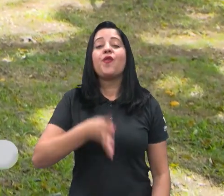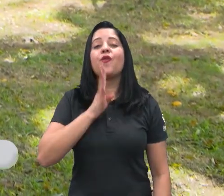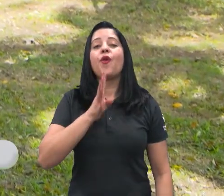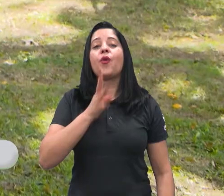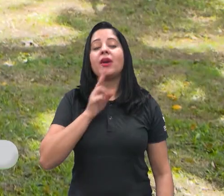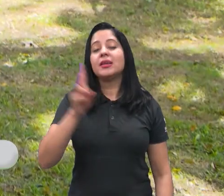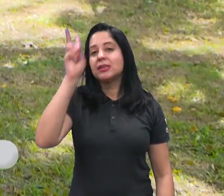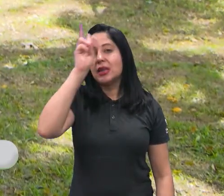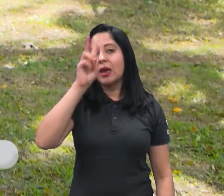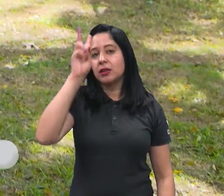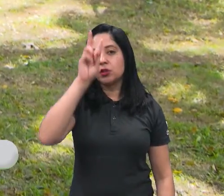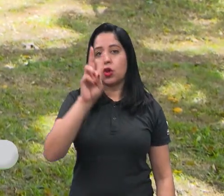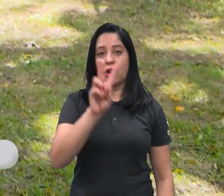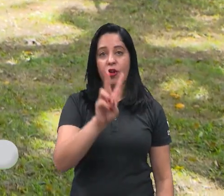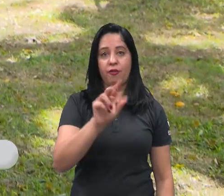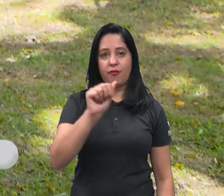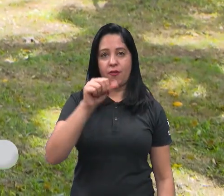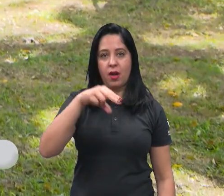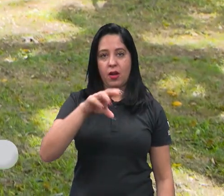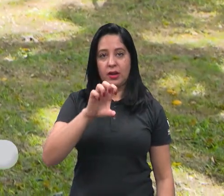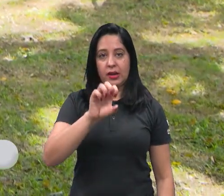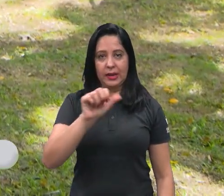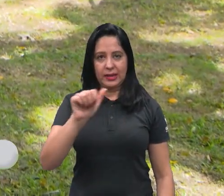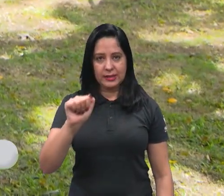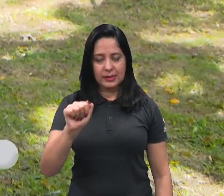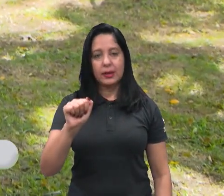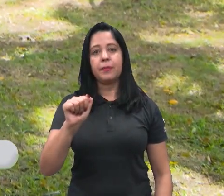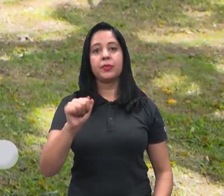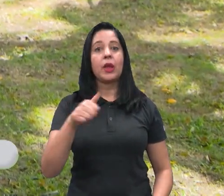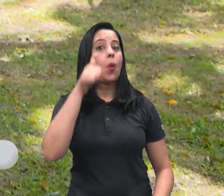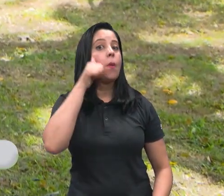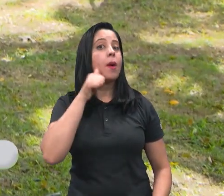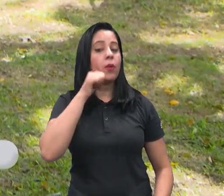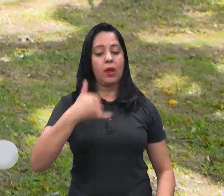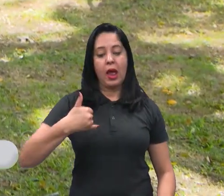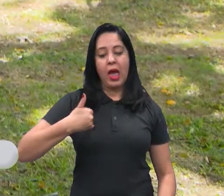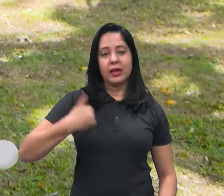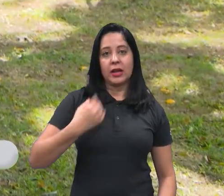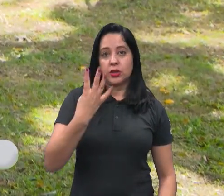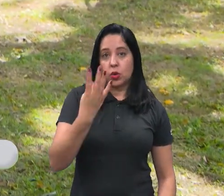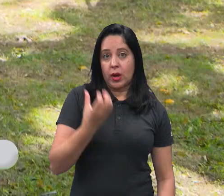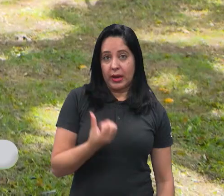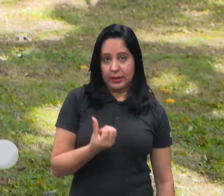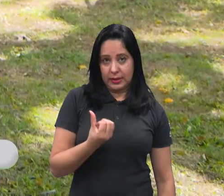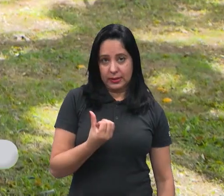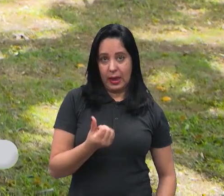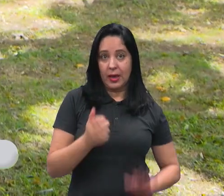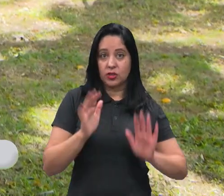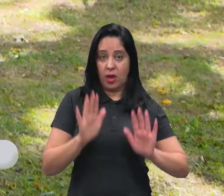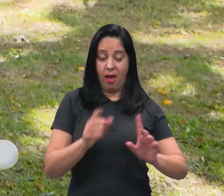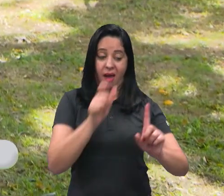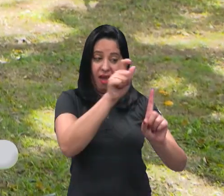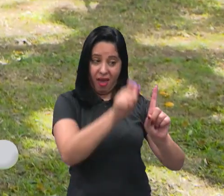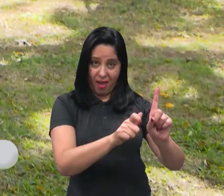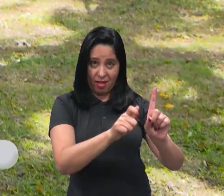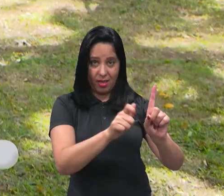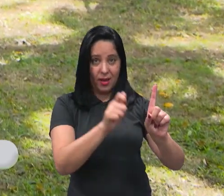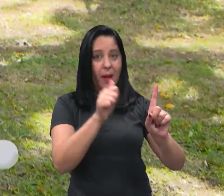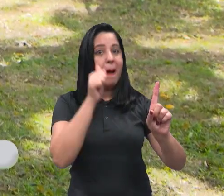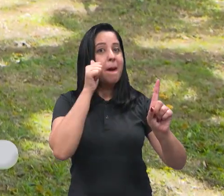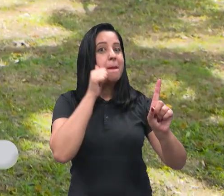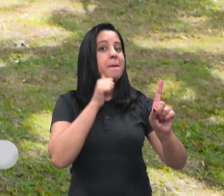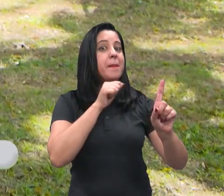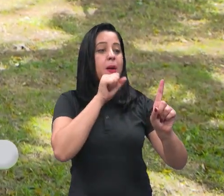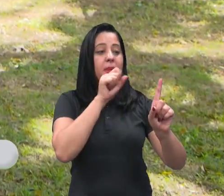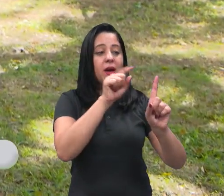Vanessa, uma mulher de 46 anos, e aí principalmente após a maternidade, ela começou a